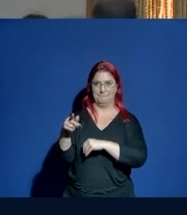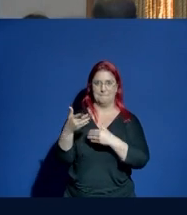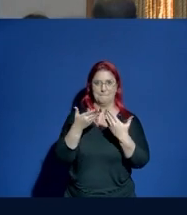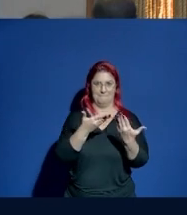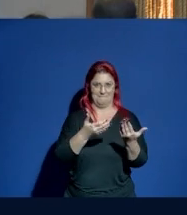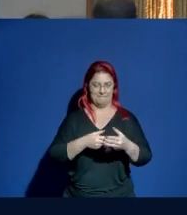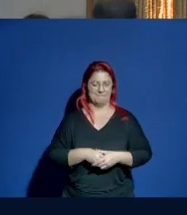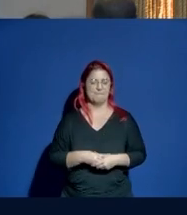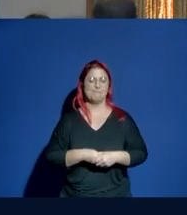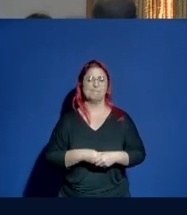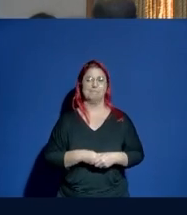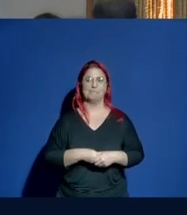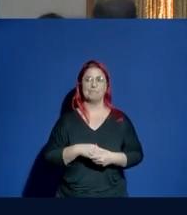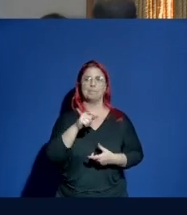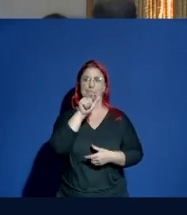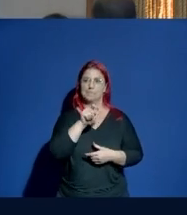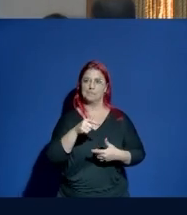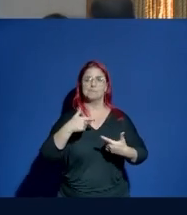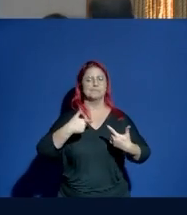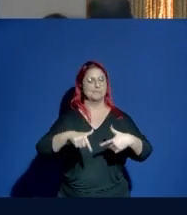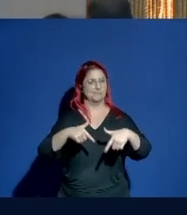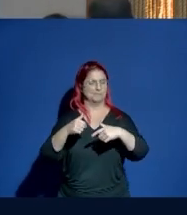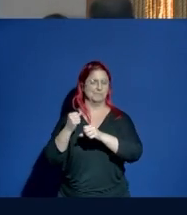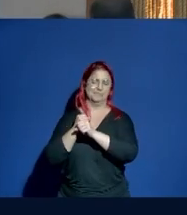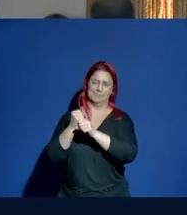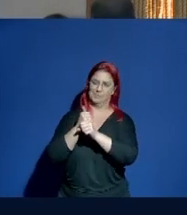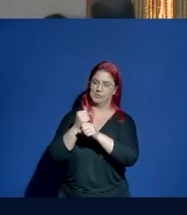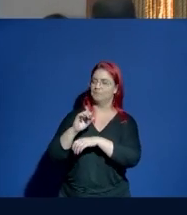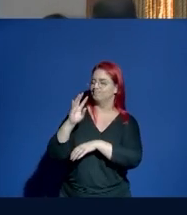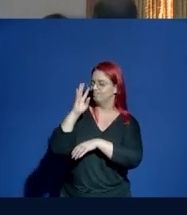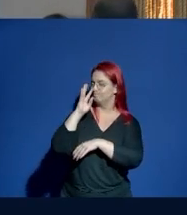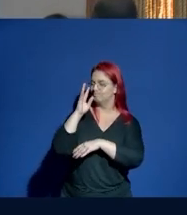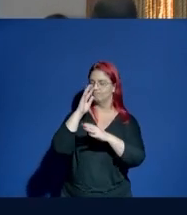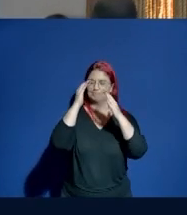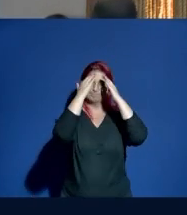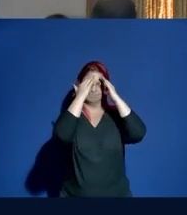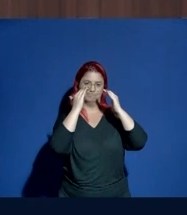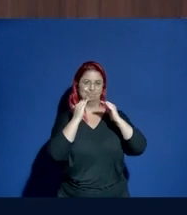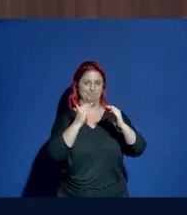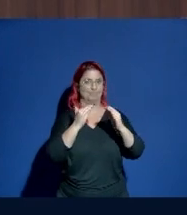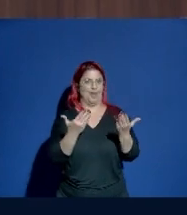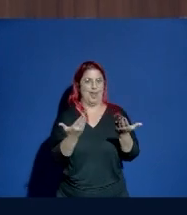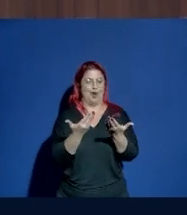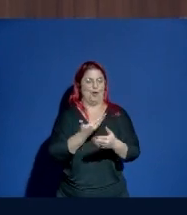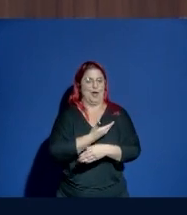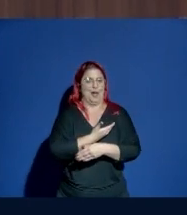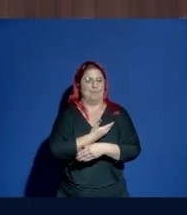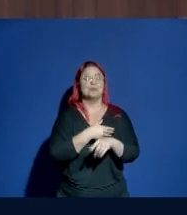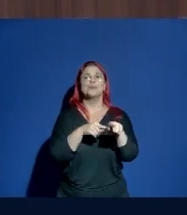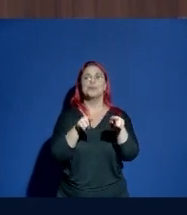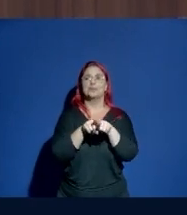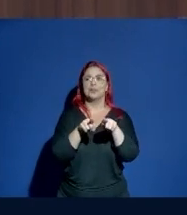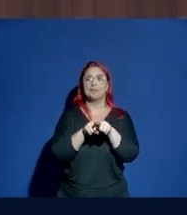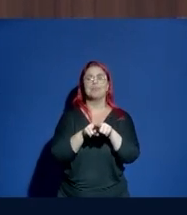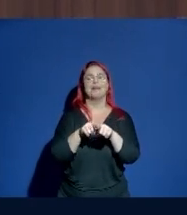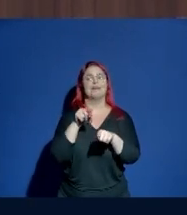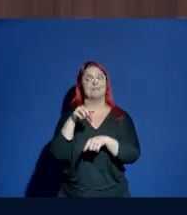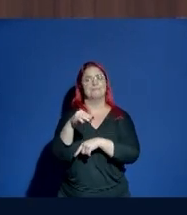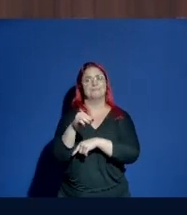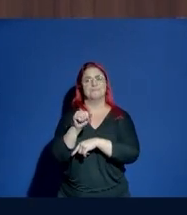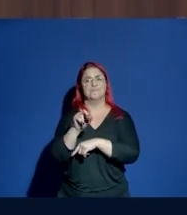pessoa que eu trabalho já algum tempo aprendi admirar a respeitar virou um grande amigo também o nosso grande Governador Mauro Mendes